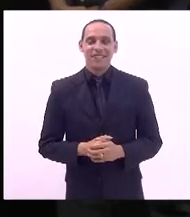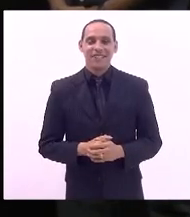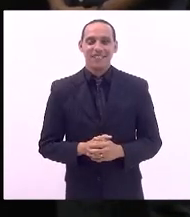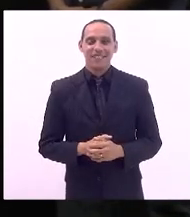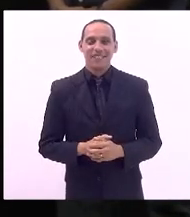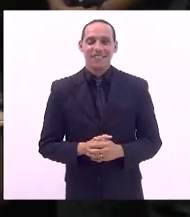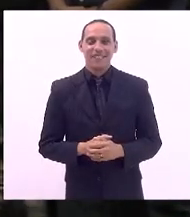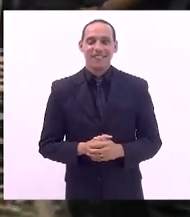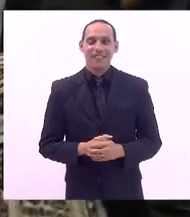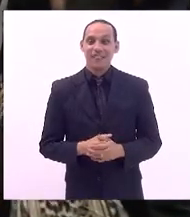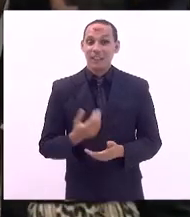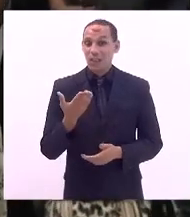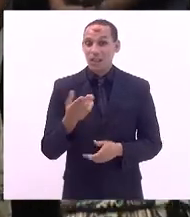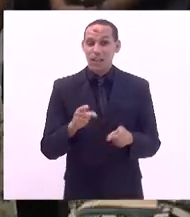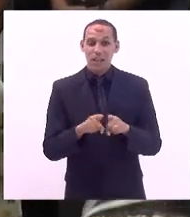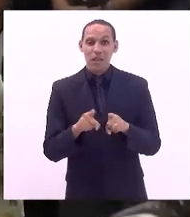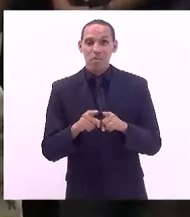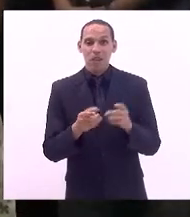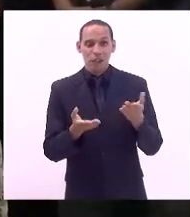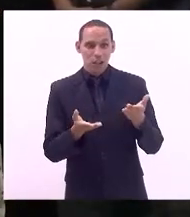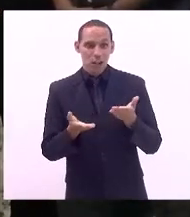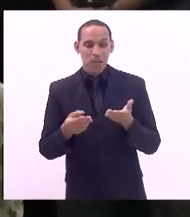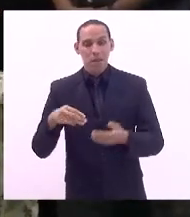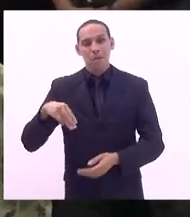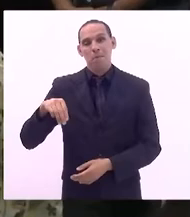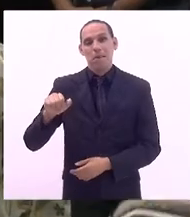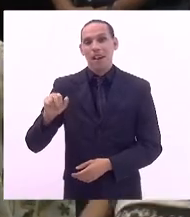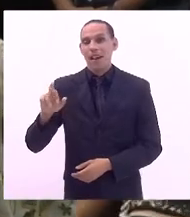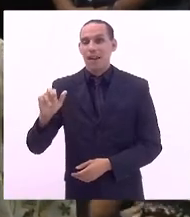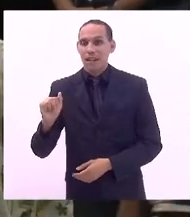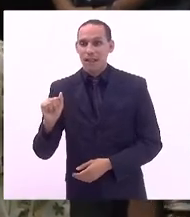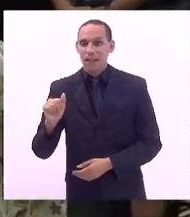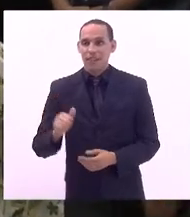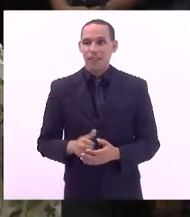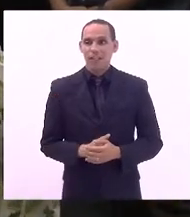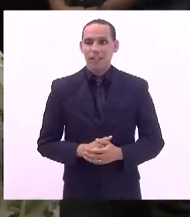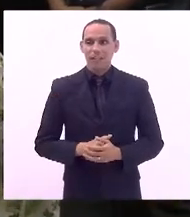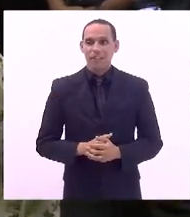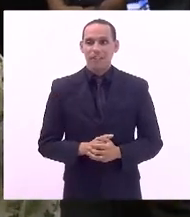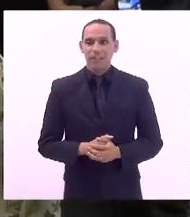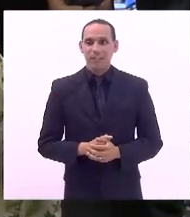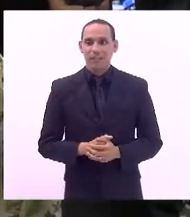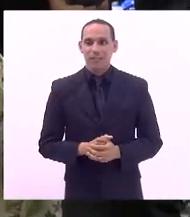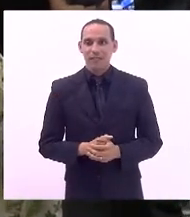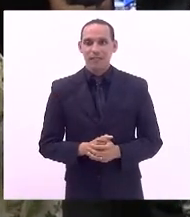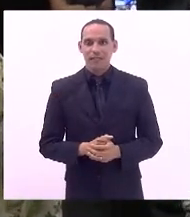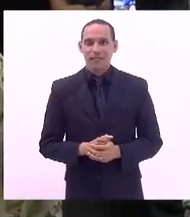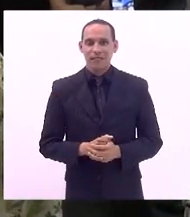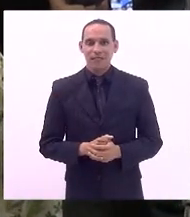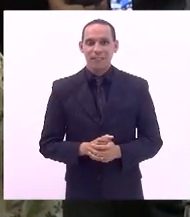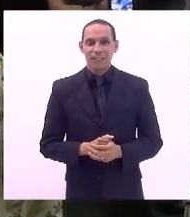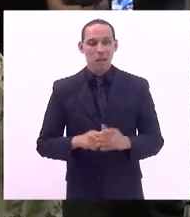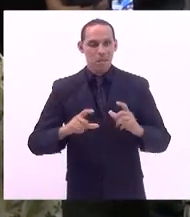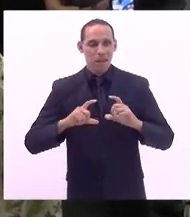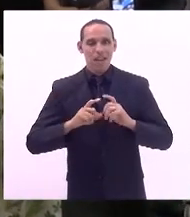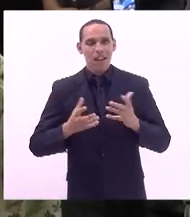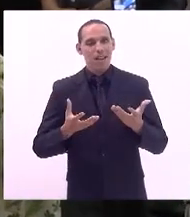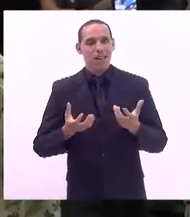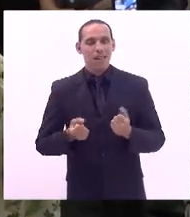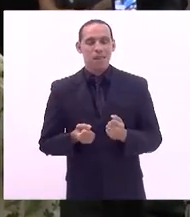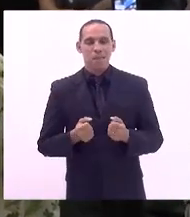e a Senhora também gostaria de convidar a senhora Mara e vai receber a sua